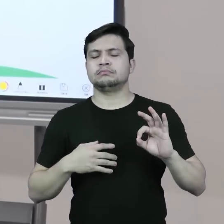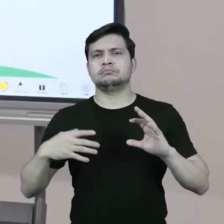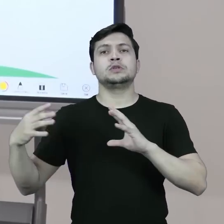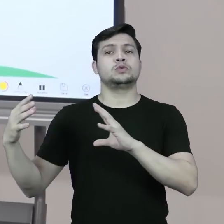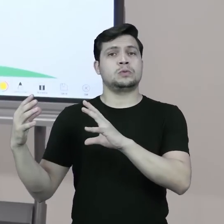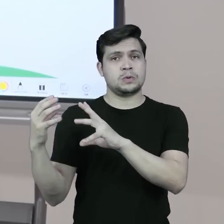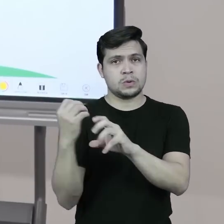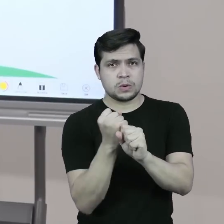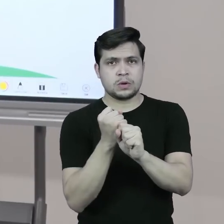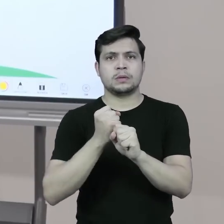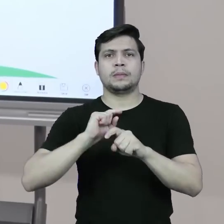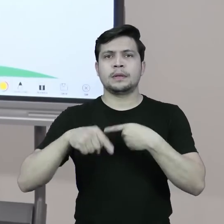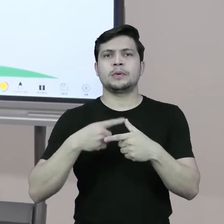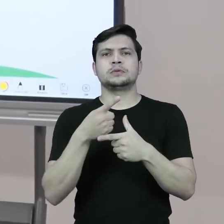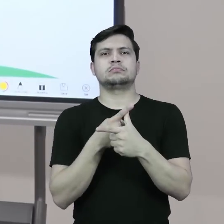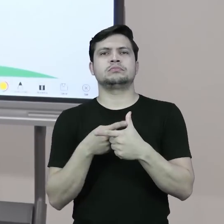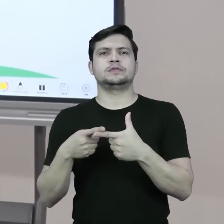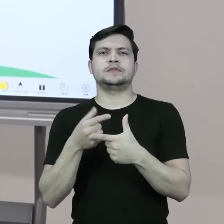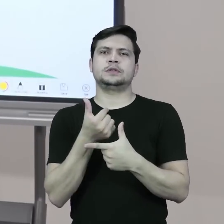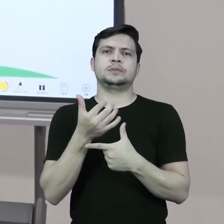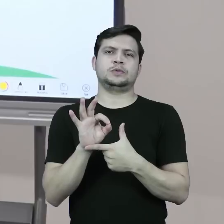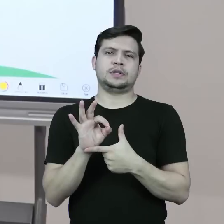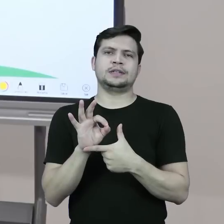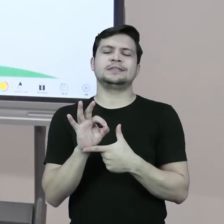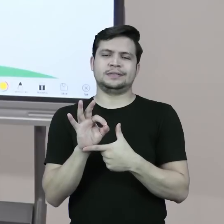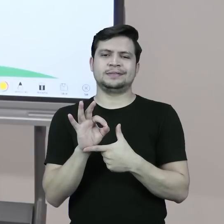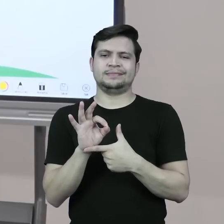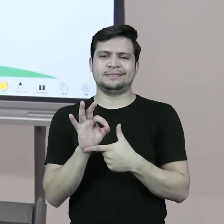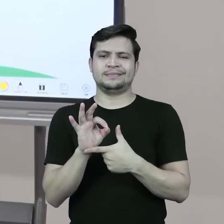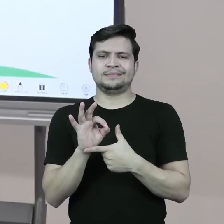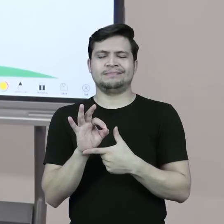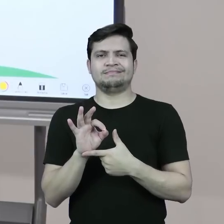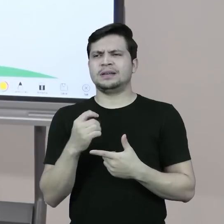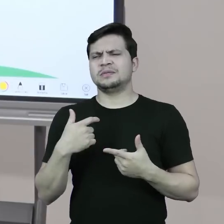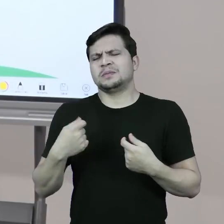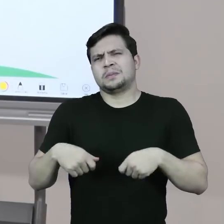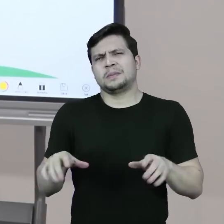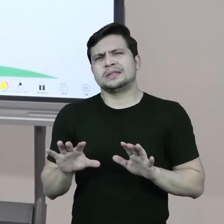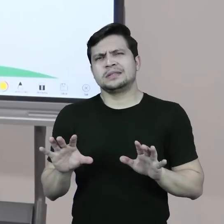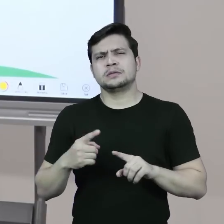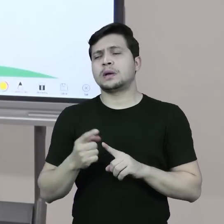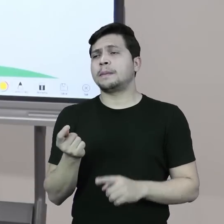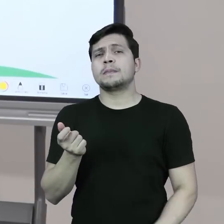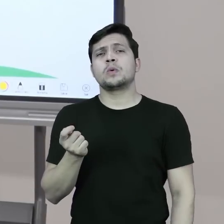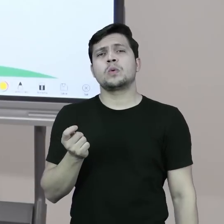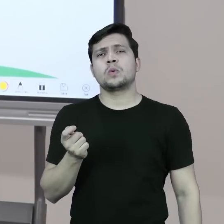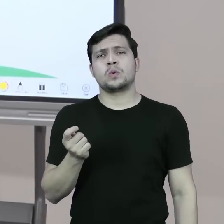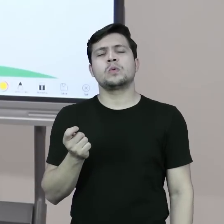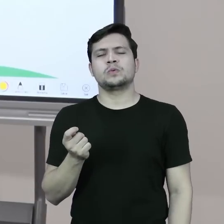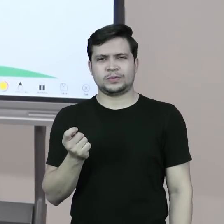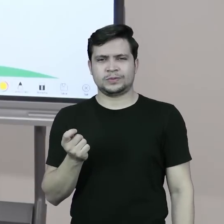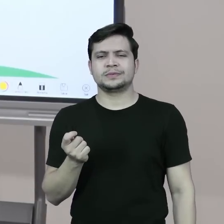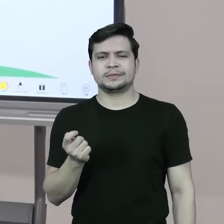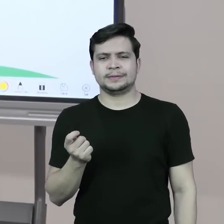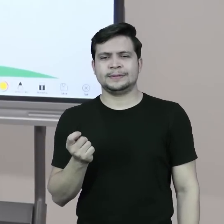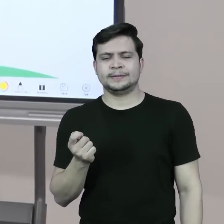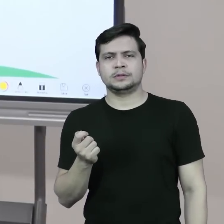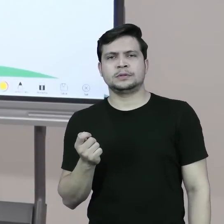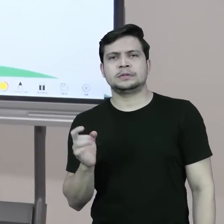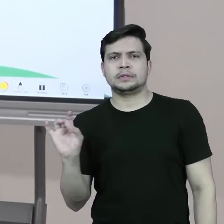não vai decorar nada. A média ponderada nada mais é do que os nossos valores, x1, x2, x3, como a gente